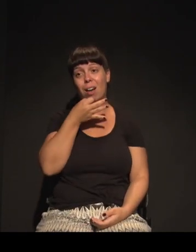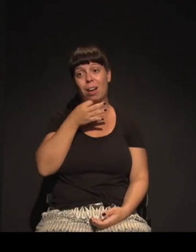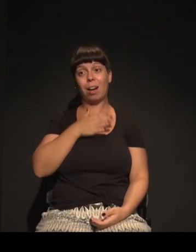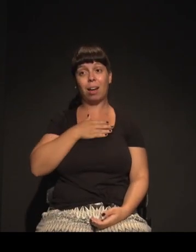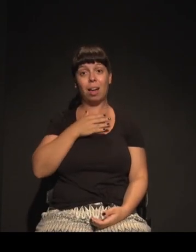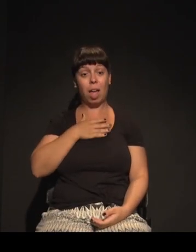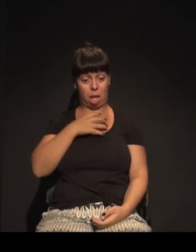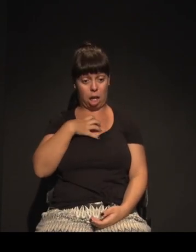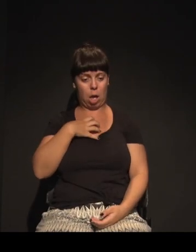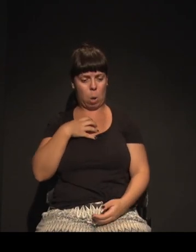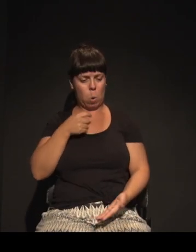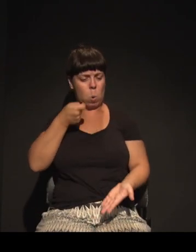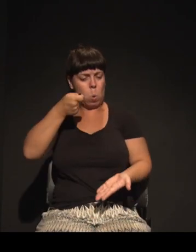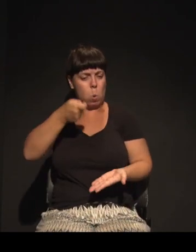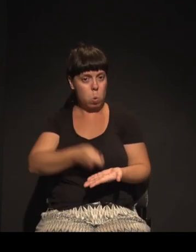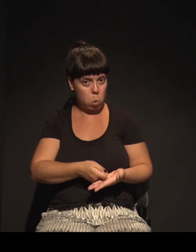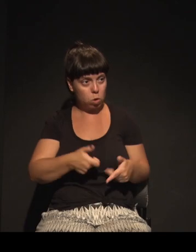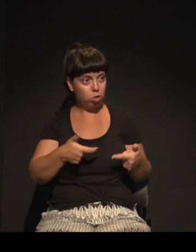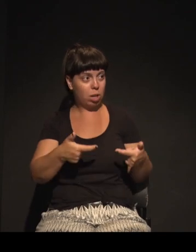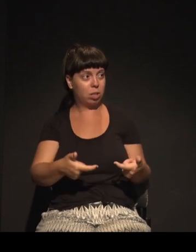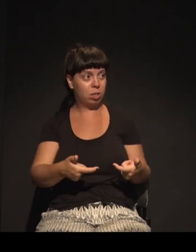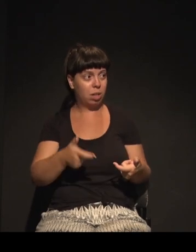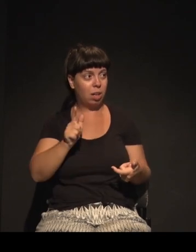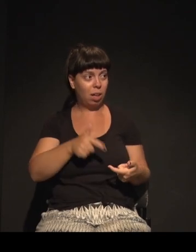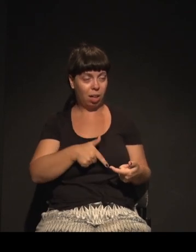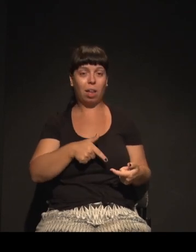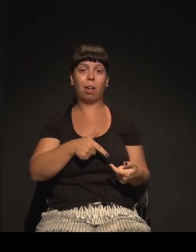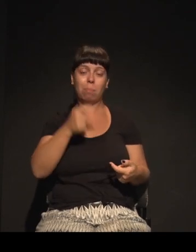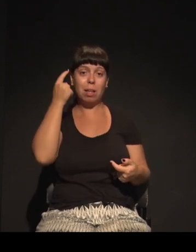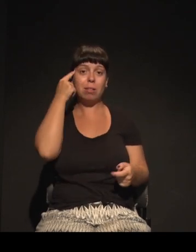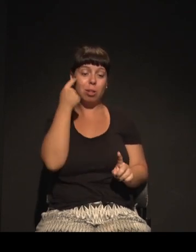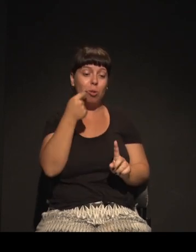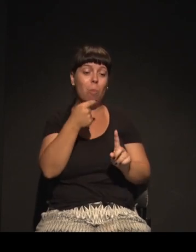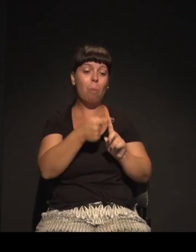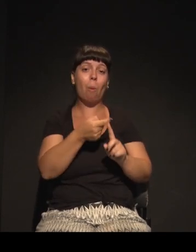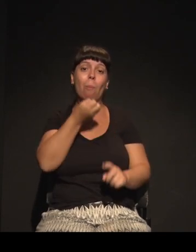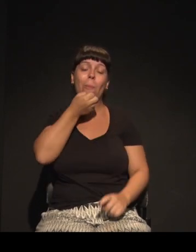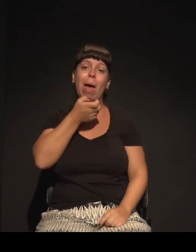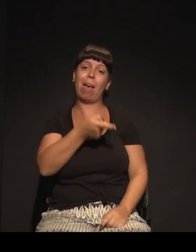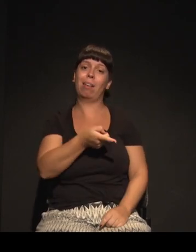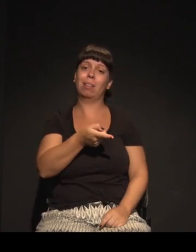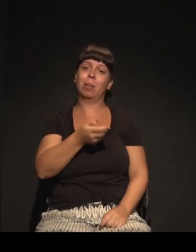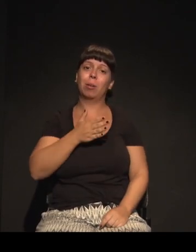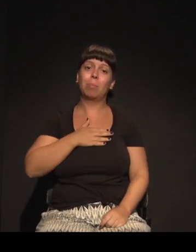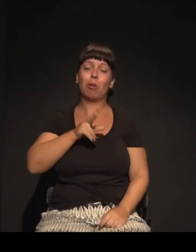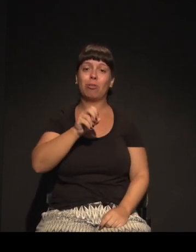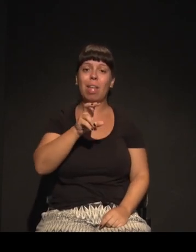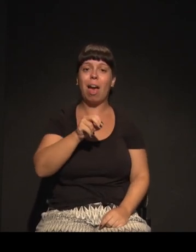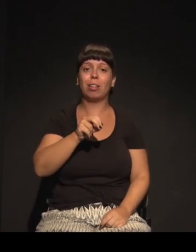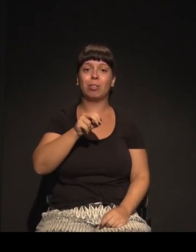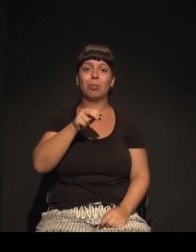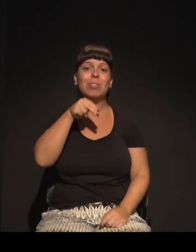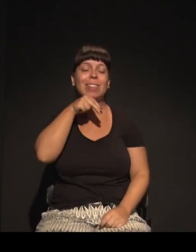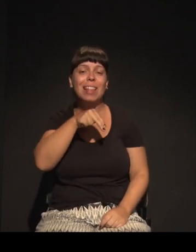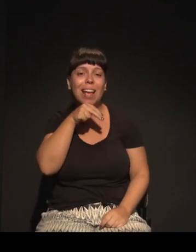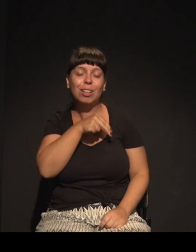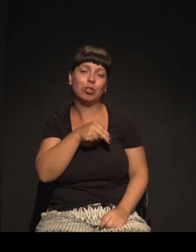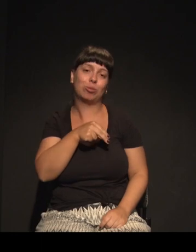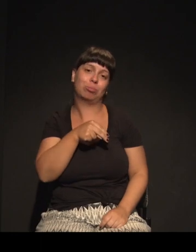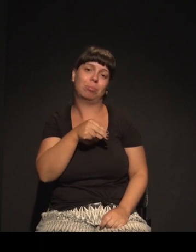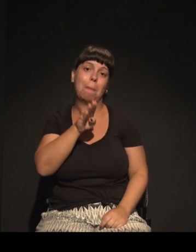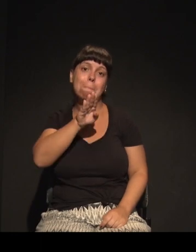pro bem dada do jovem e das crianças porque eu quero bem por meus netos bisnetos e é isso que